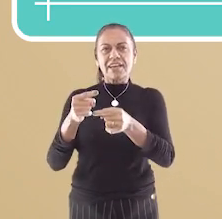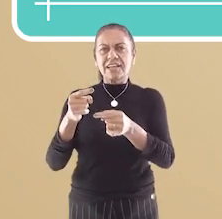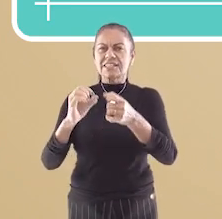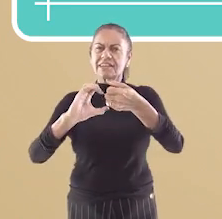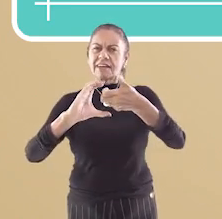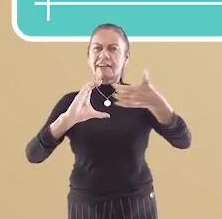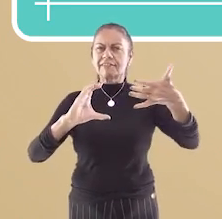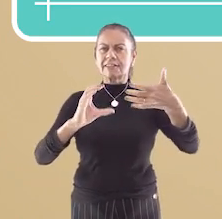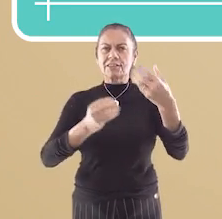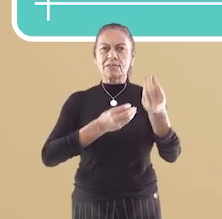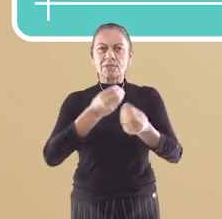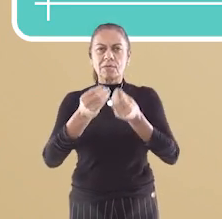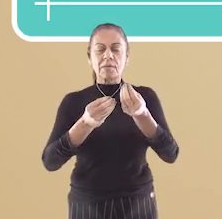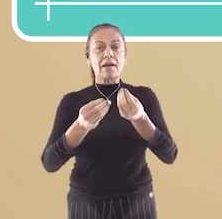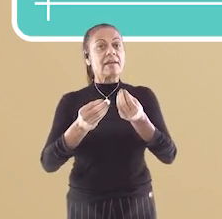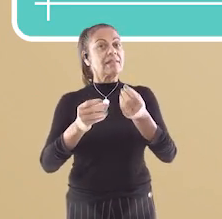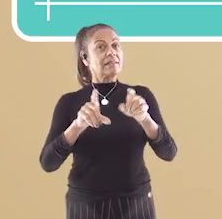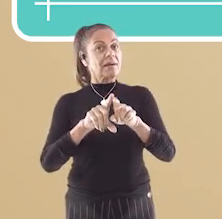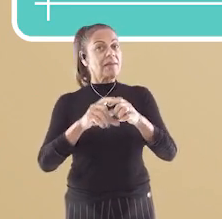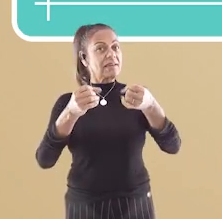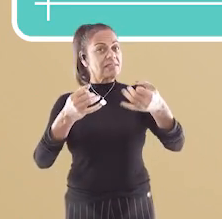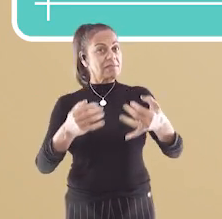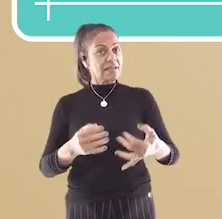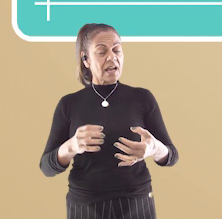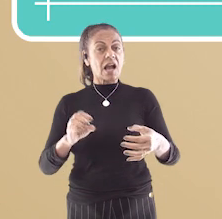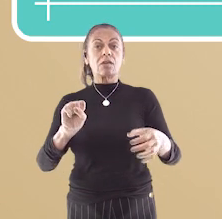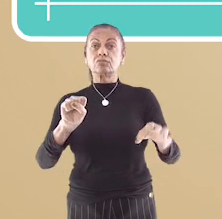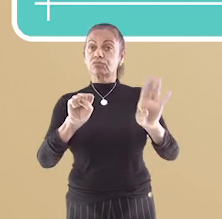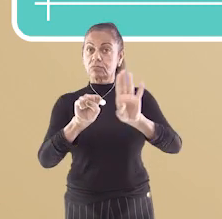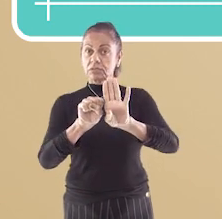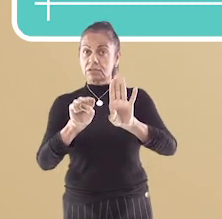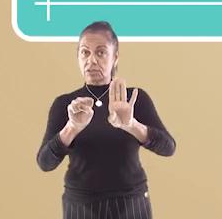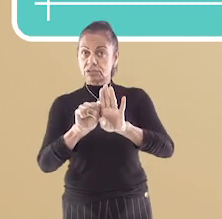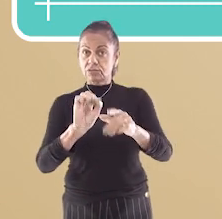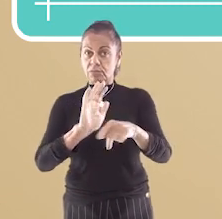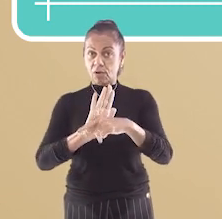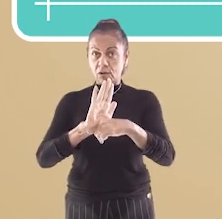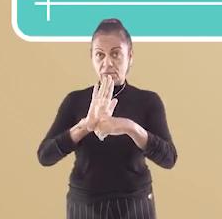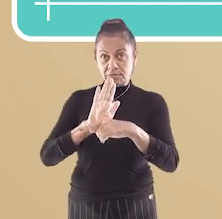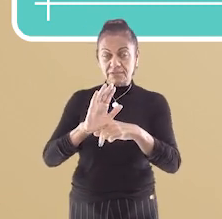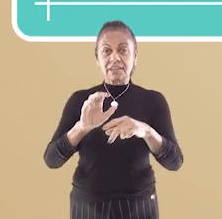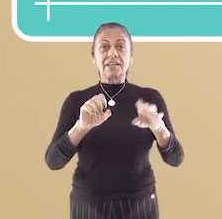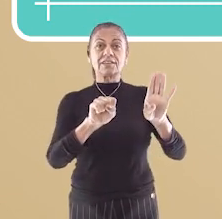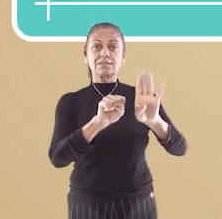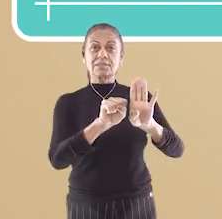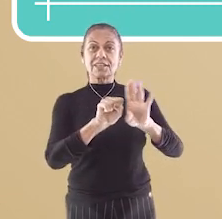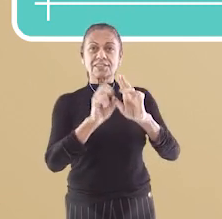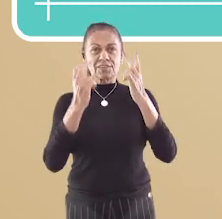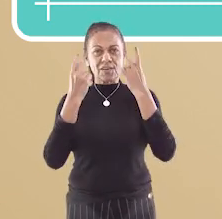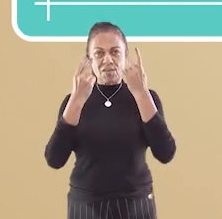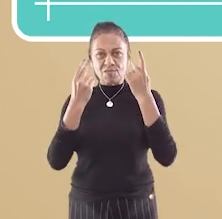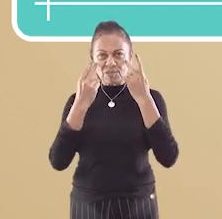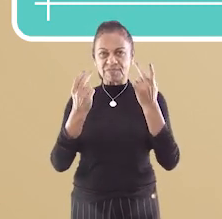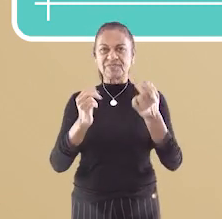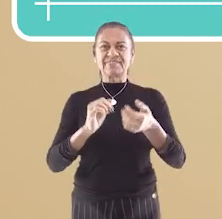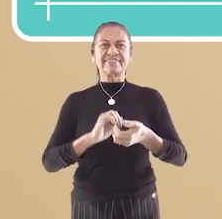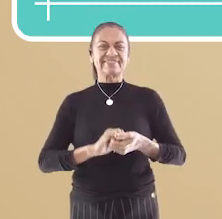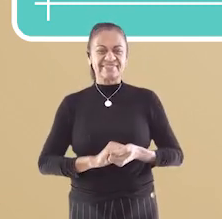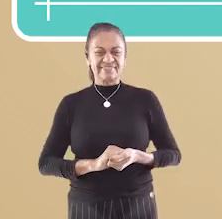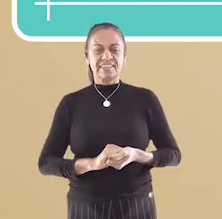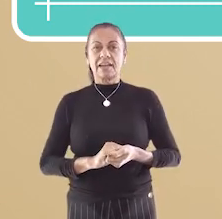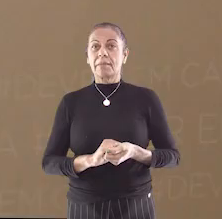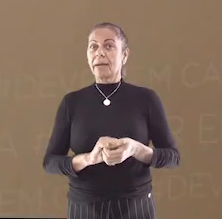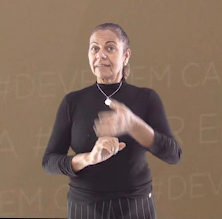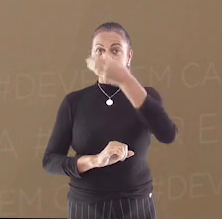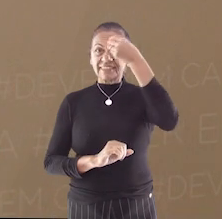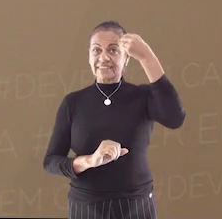suas características. Além disso, também apresenta o conceito de substantivo, definindo o substantivo próprio e o substantivo